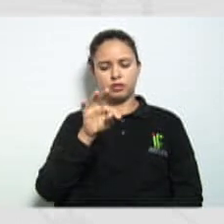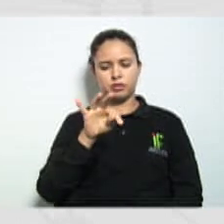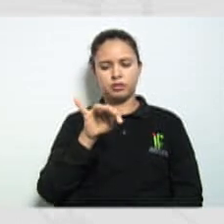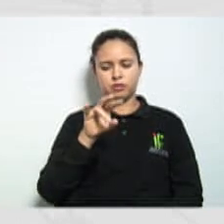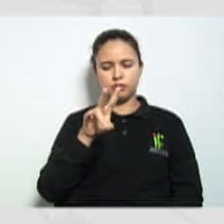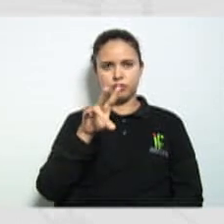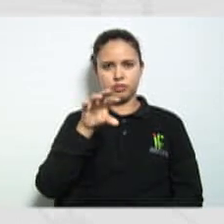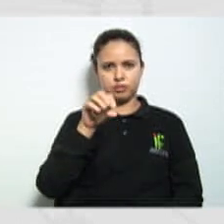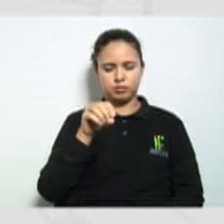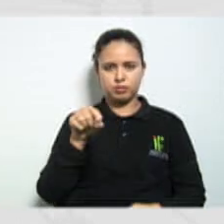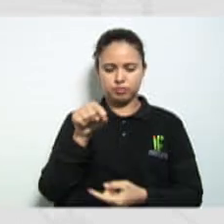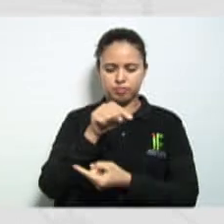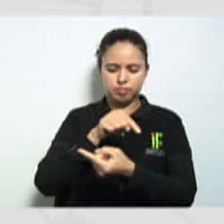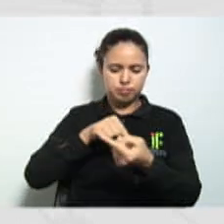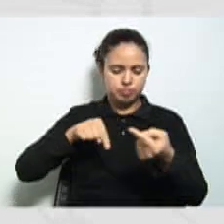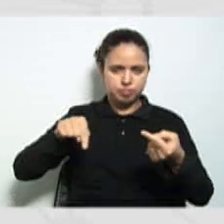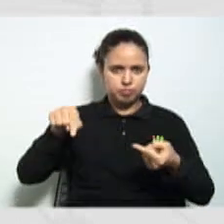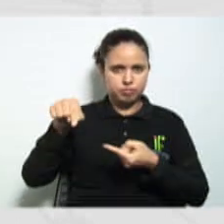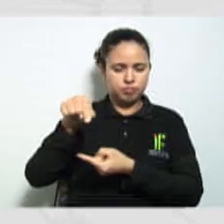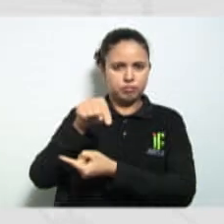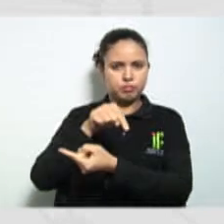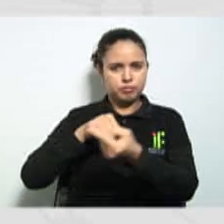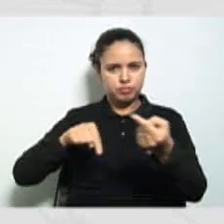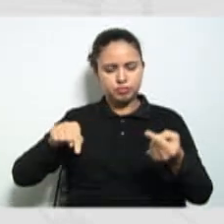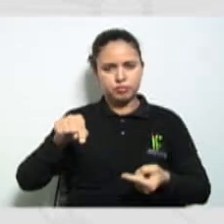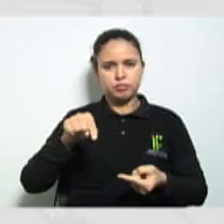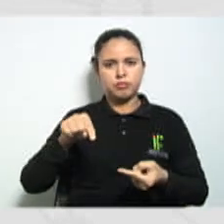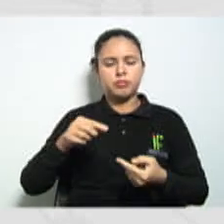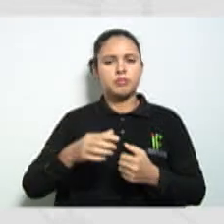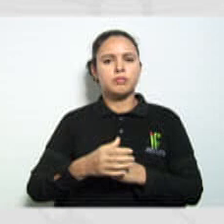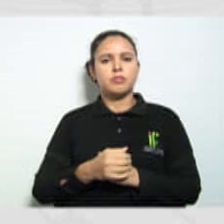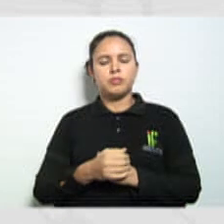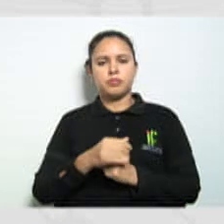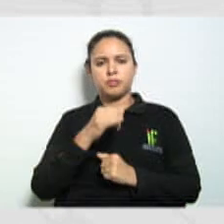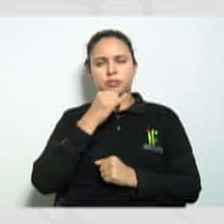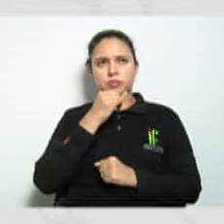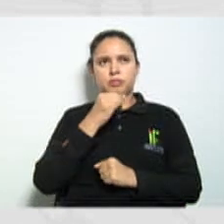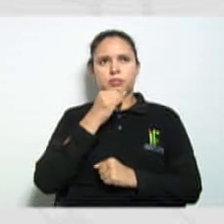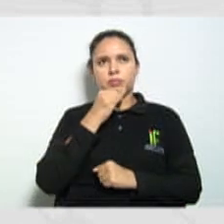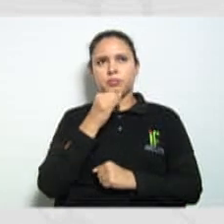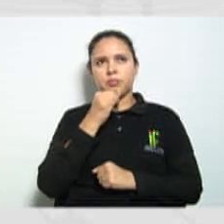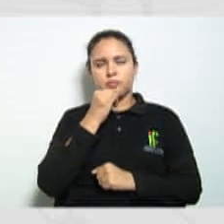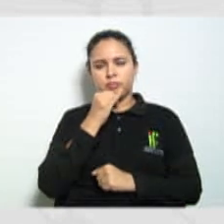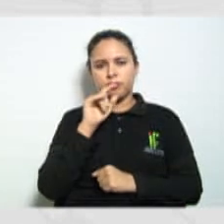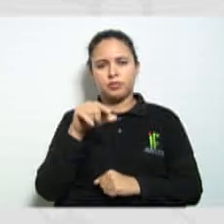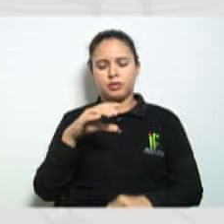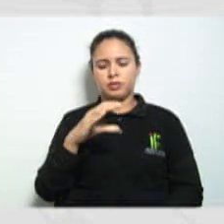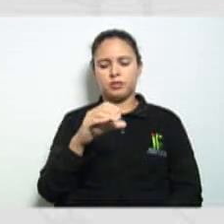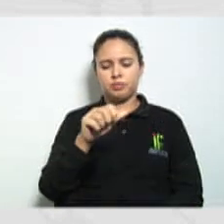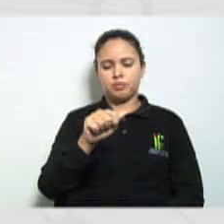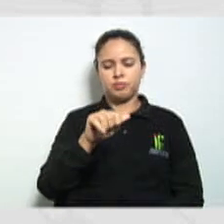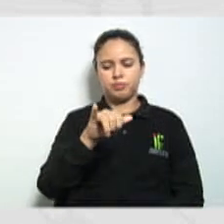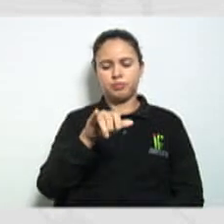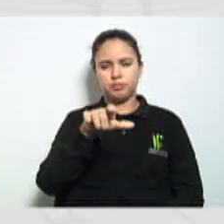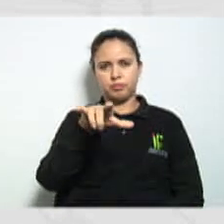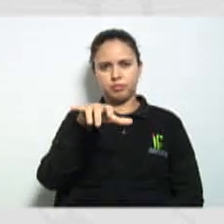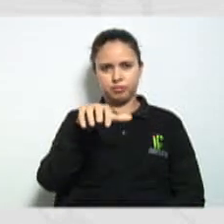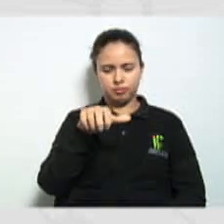circulando, correto? Então, nós temos exemplos de contas do ativo circulante. Caixa,